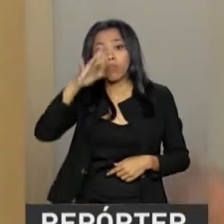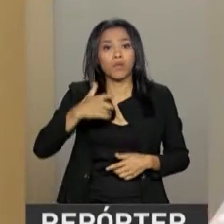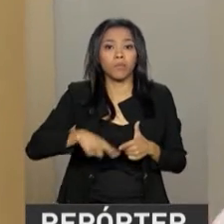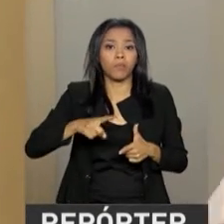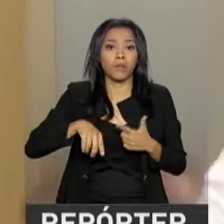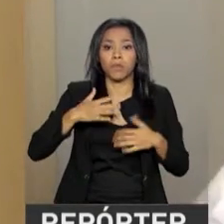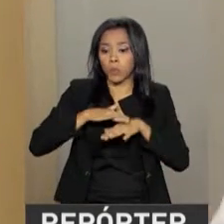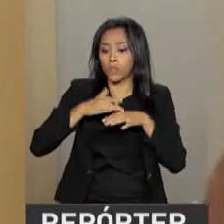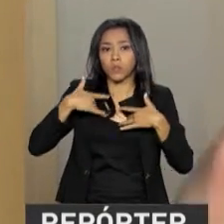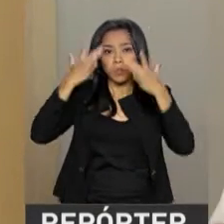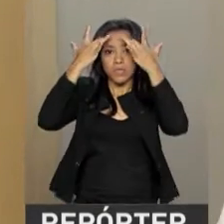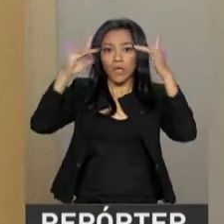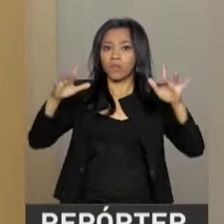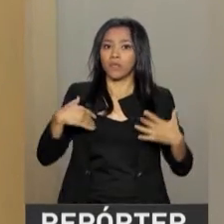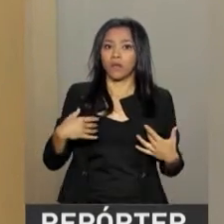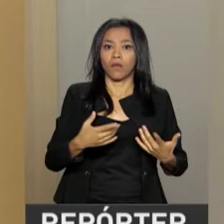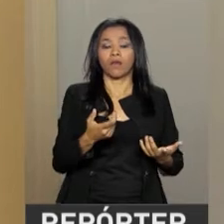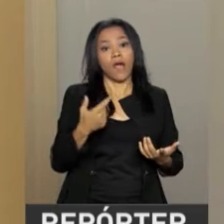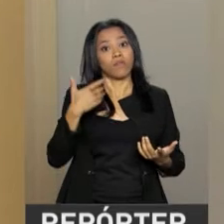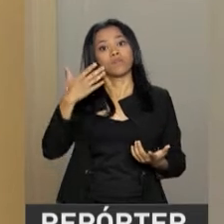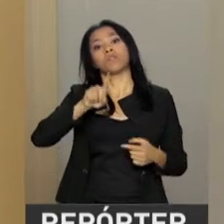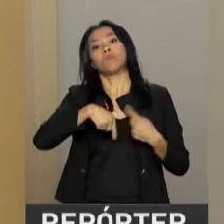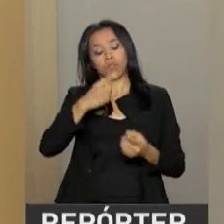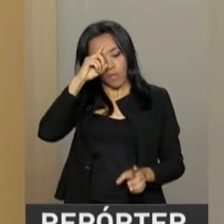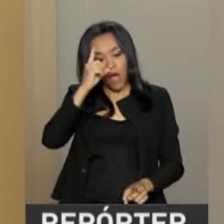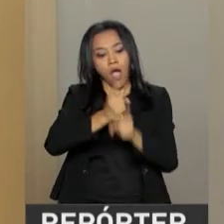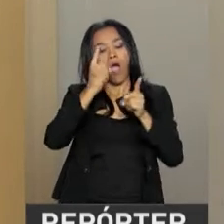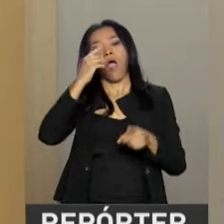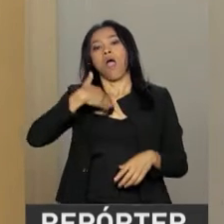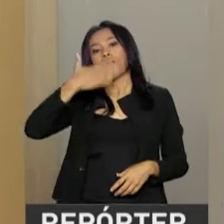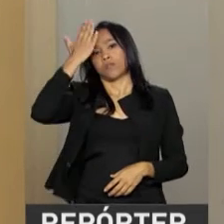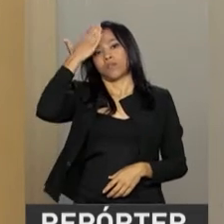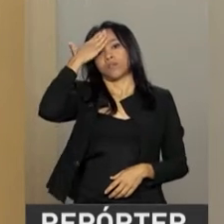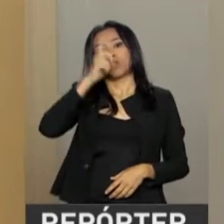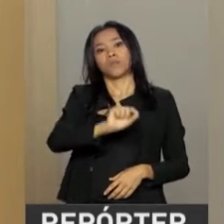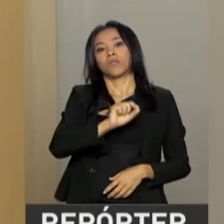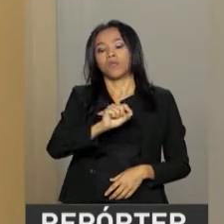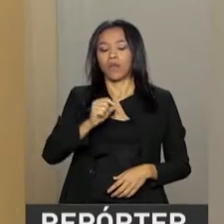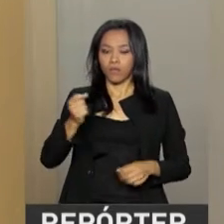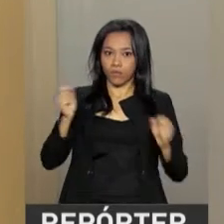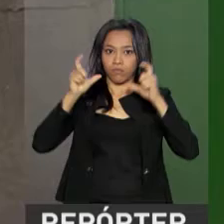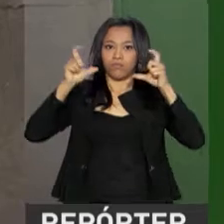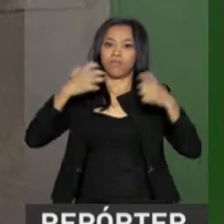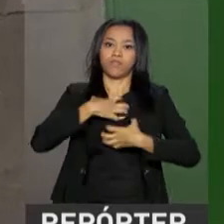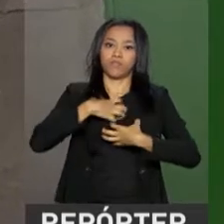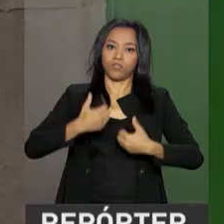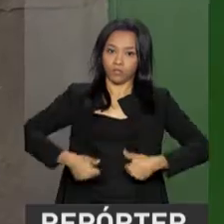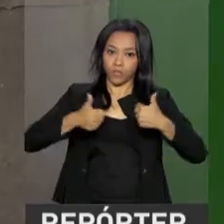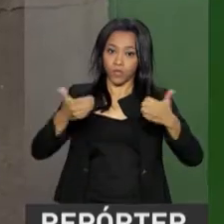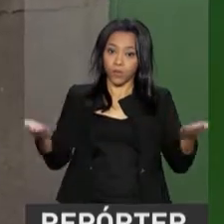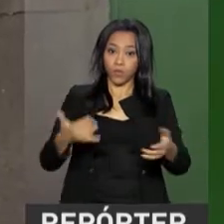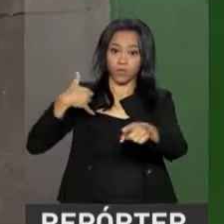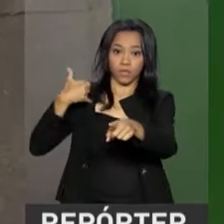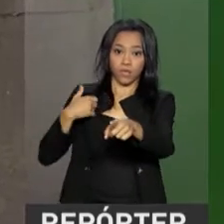você descobre, fazer uma medicação que realmente vai lhe ajudar, isso aí você já dá uma animada na sua pessoa, entendeu? Hoje, aos